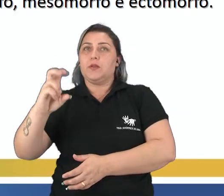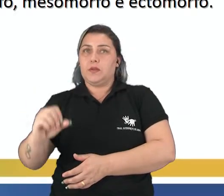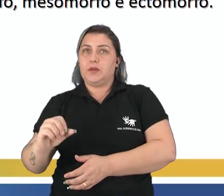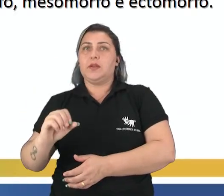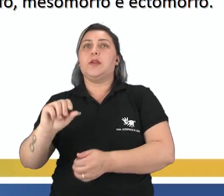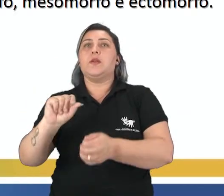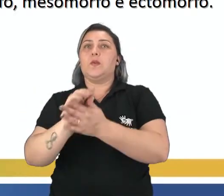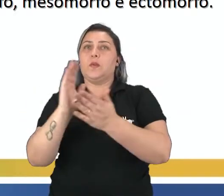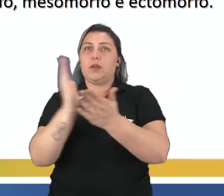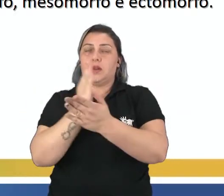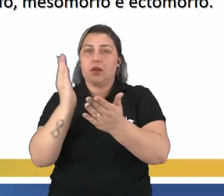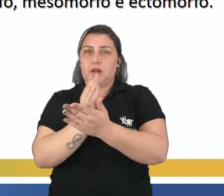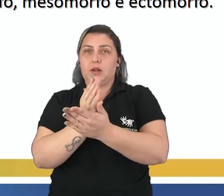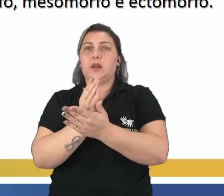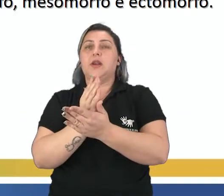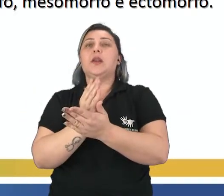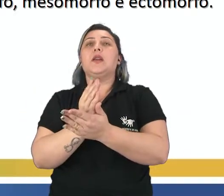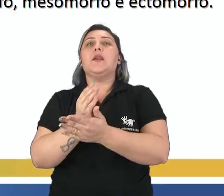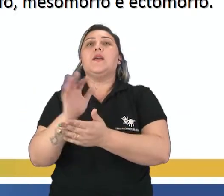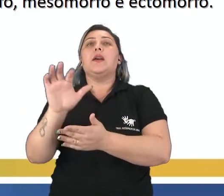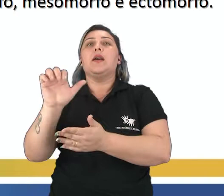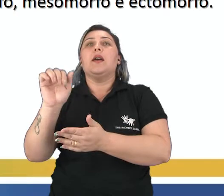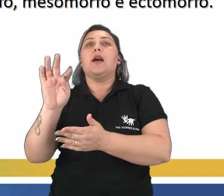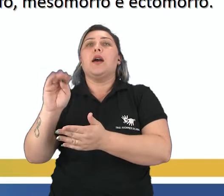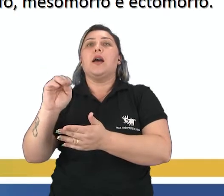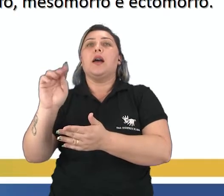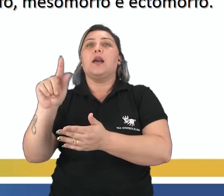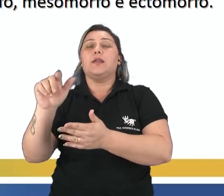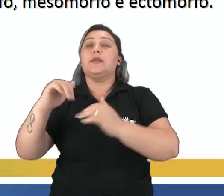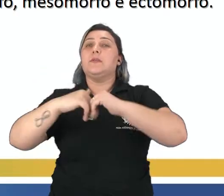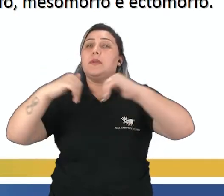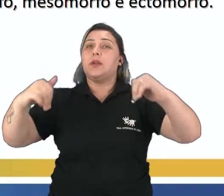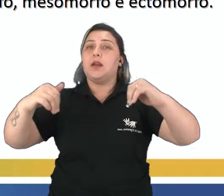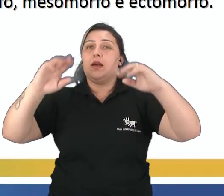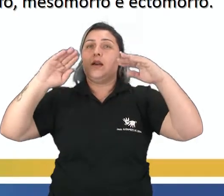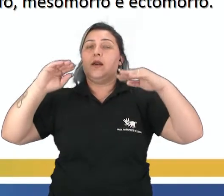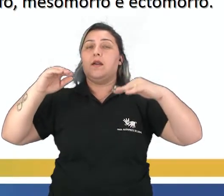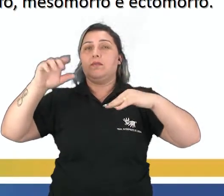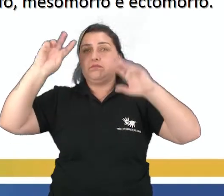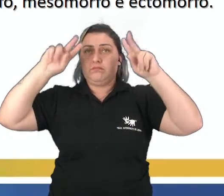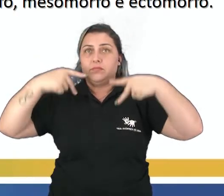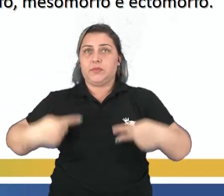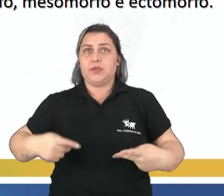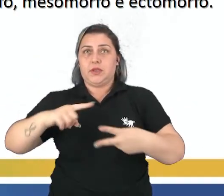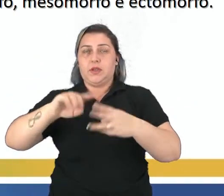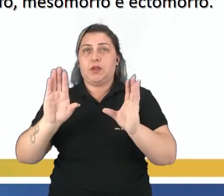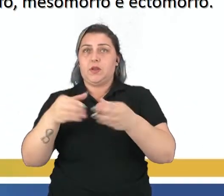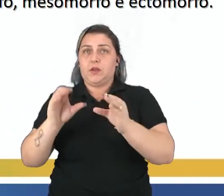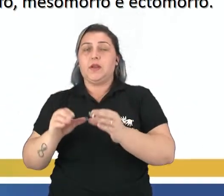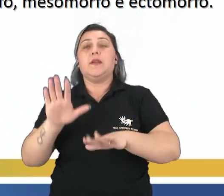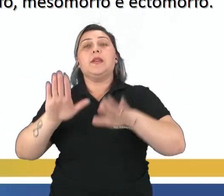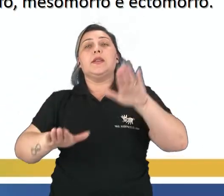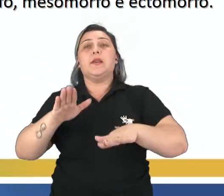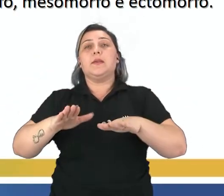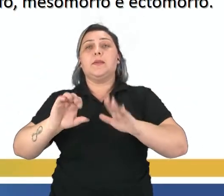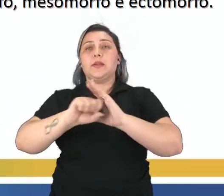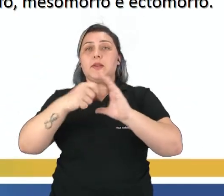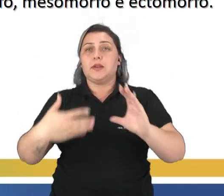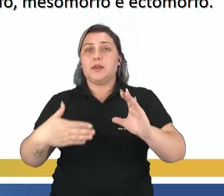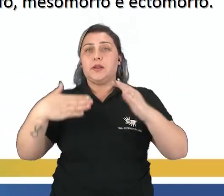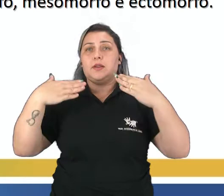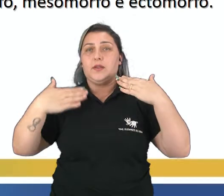of Man, em que separava os seres humanos em 3 grupos, de acordo com as suas características físicas,